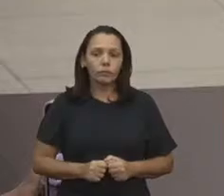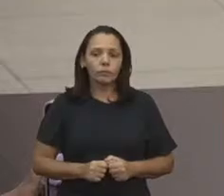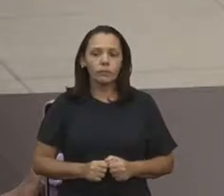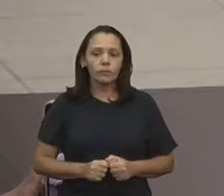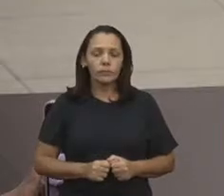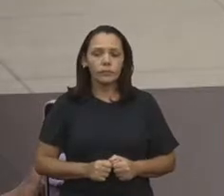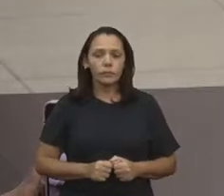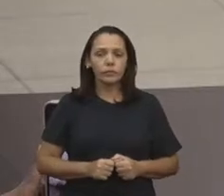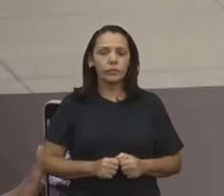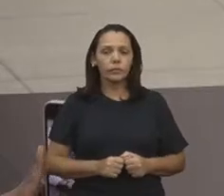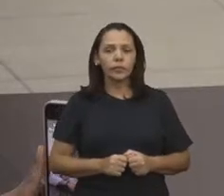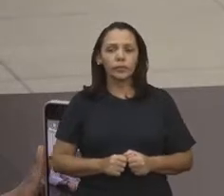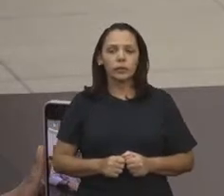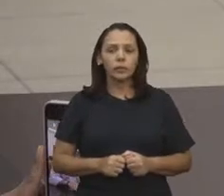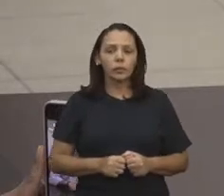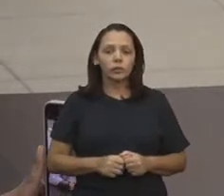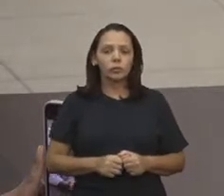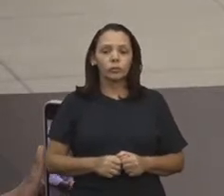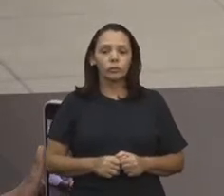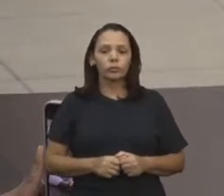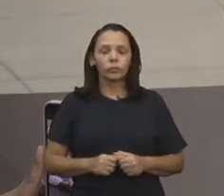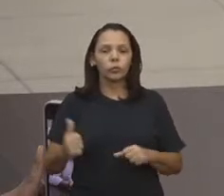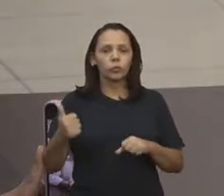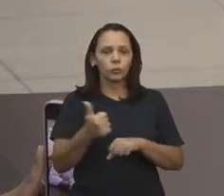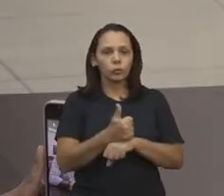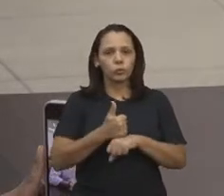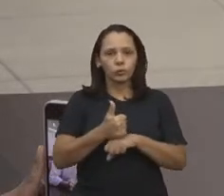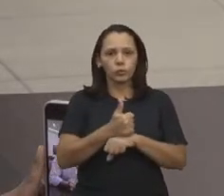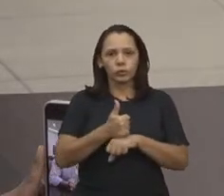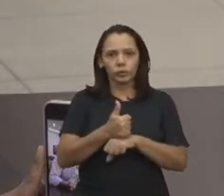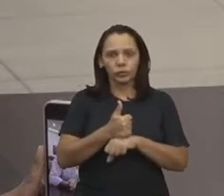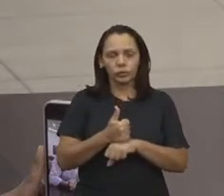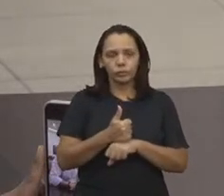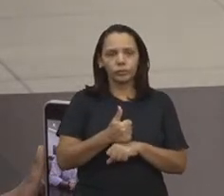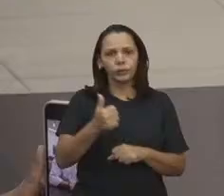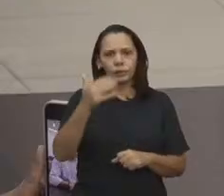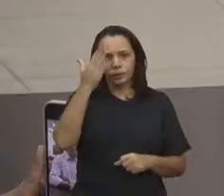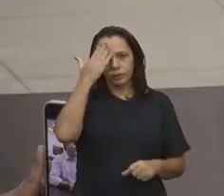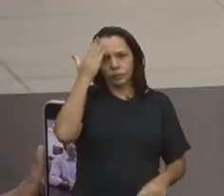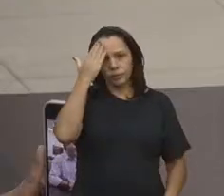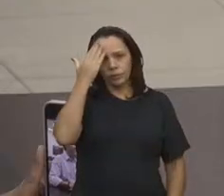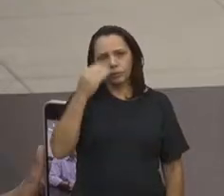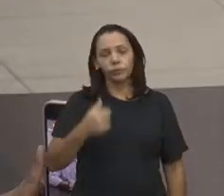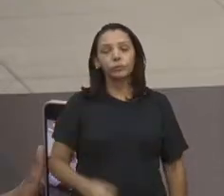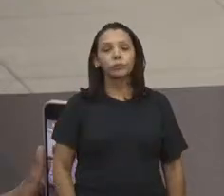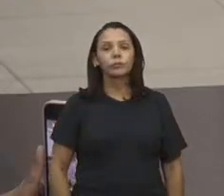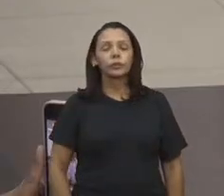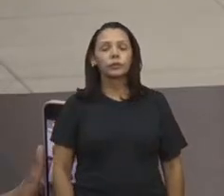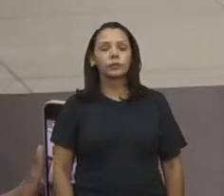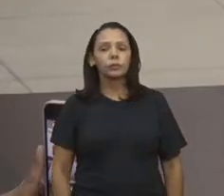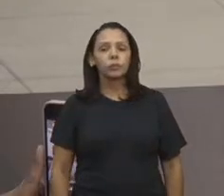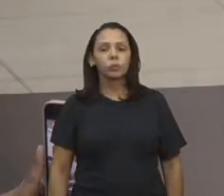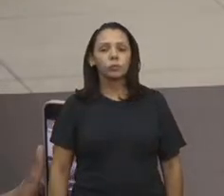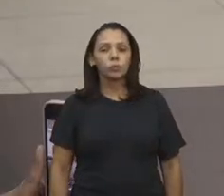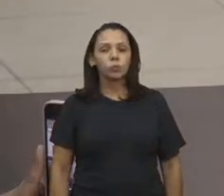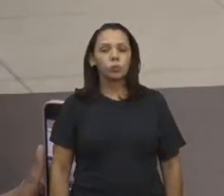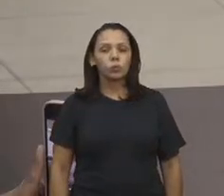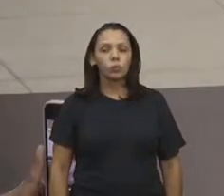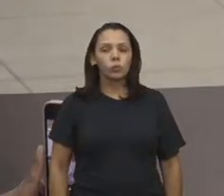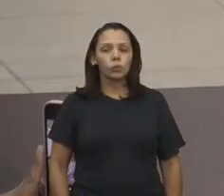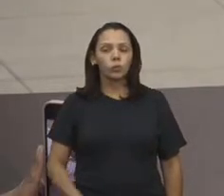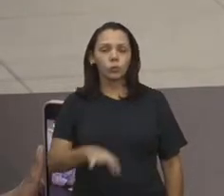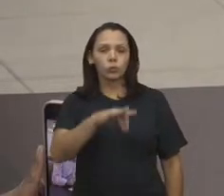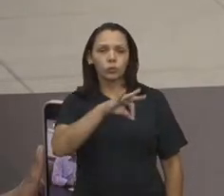dizendo a respeito dos profissionais que a gente sabe que sobrevivem, né? Tem como fonte